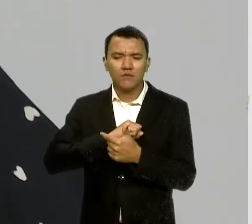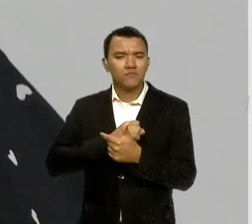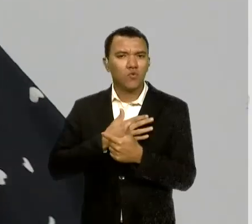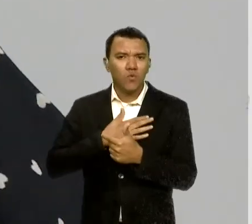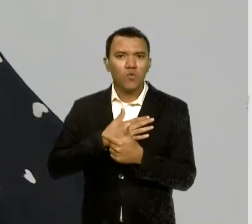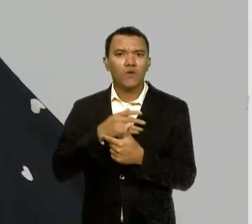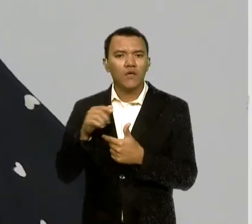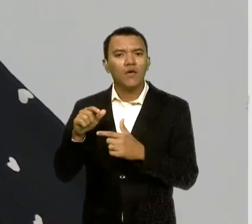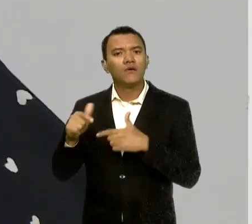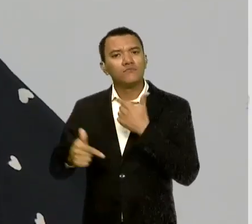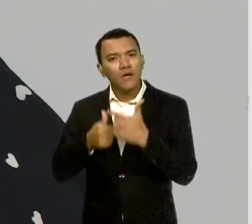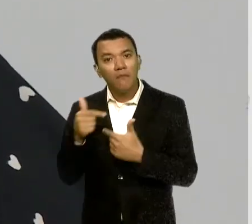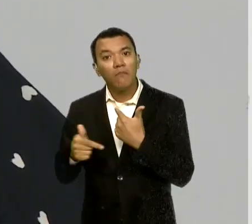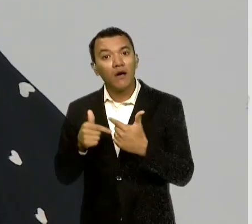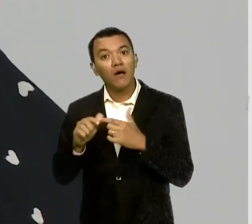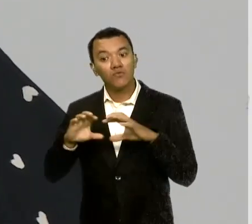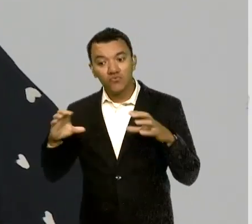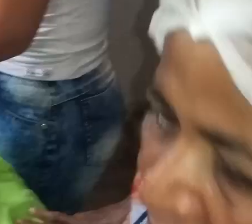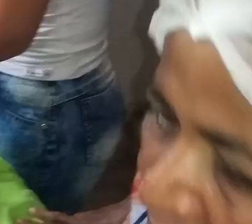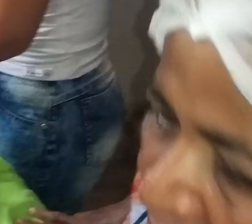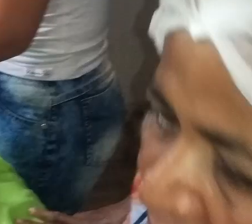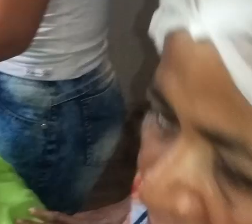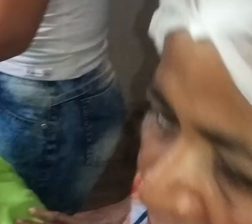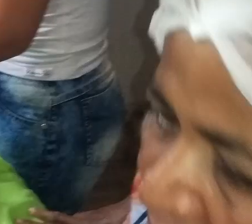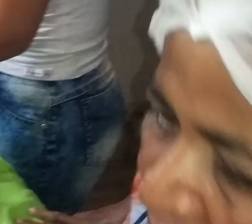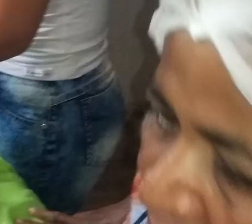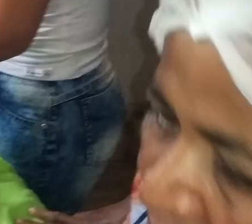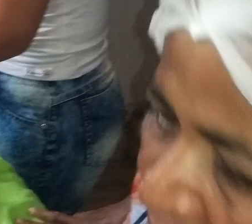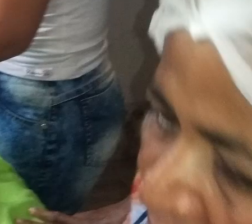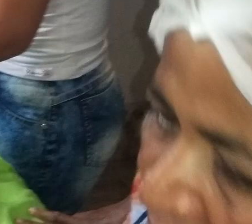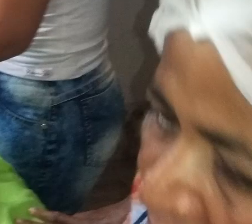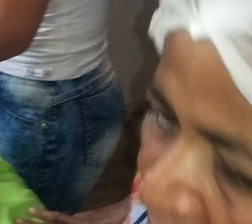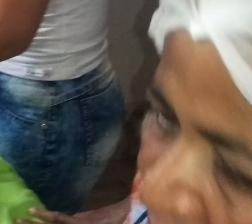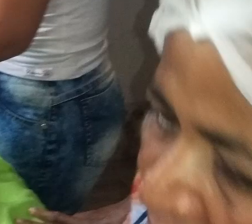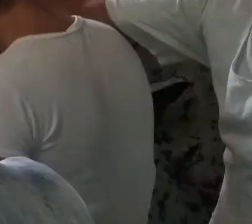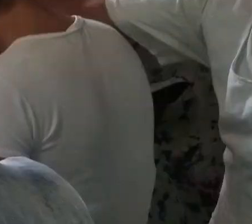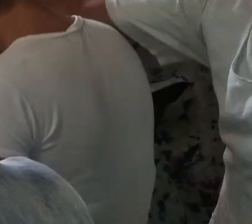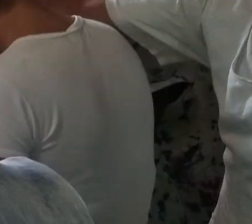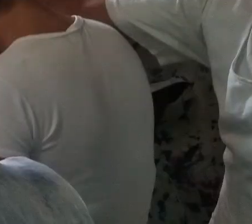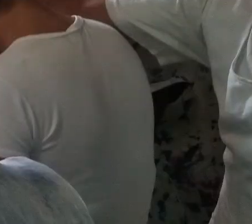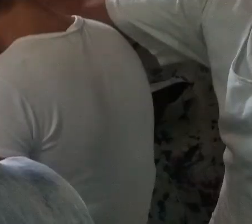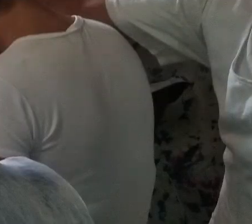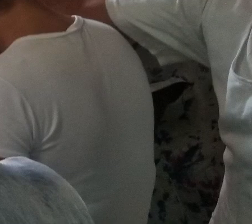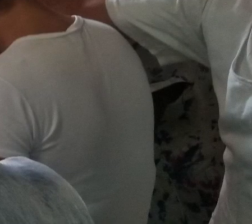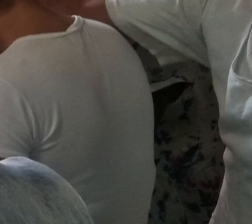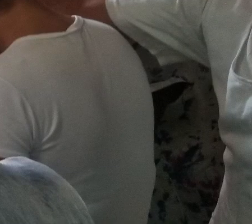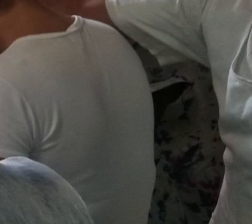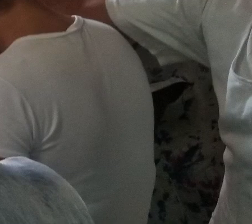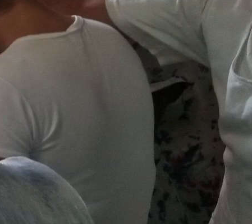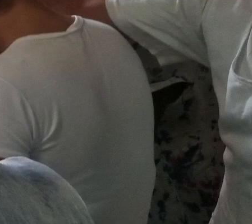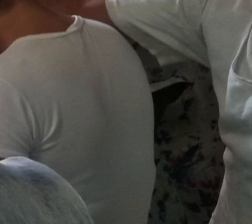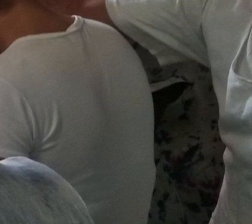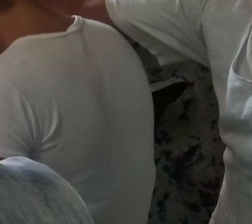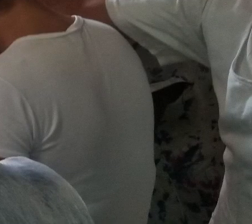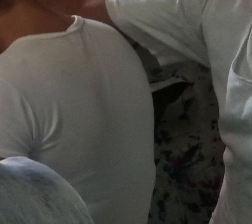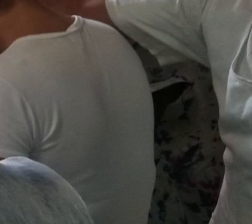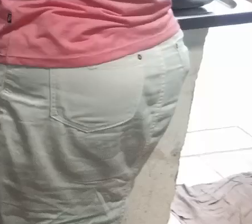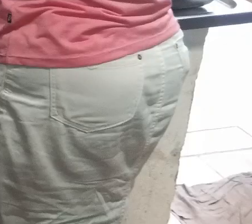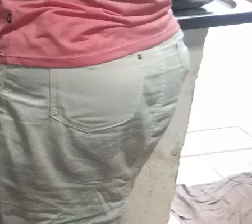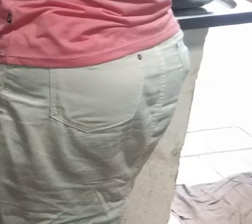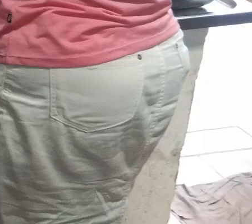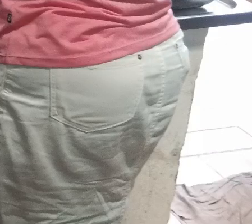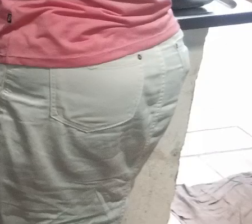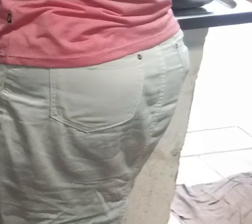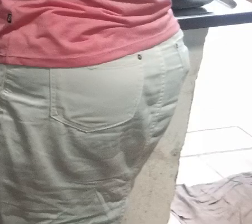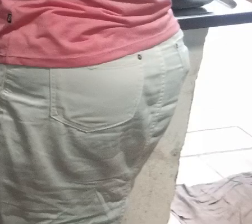trabalho coletivo do qual eu trabalho com mulheres, né? E eu tenho o maior carinho, assim, o maior respeito quando eu tenho parceiras